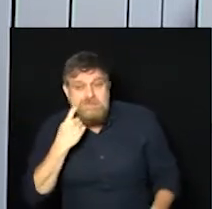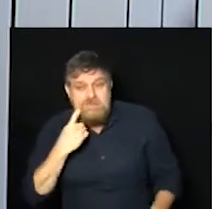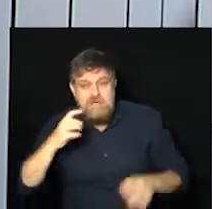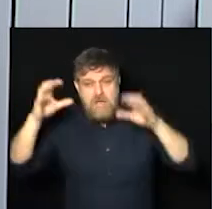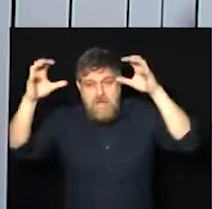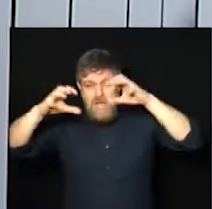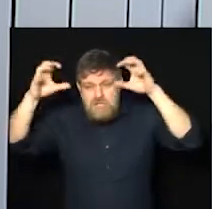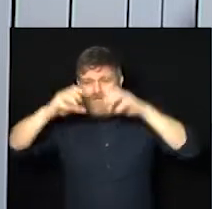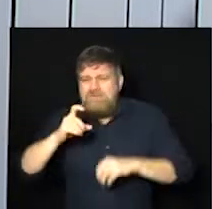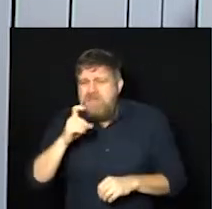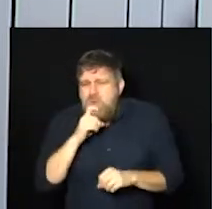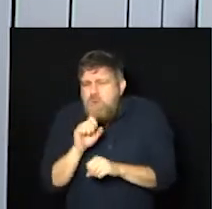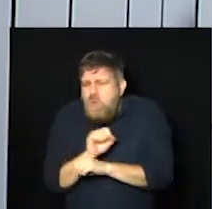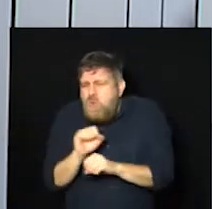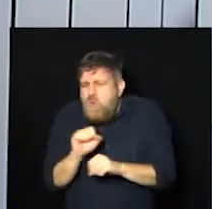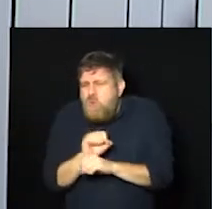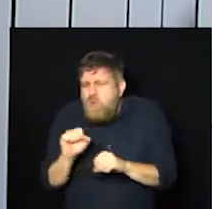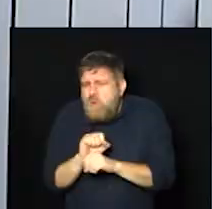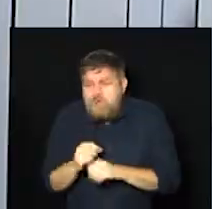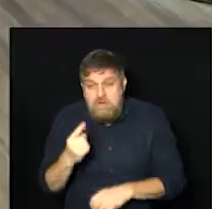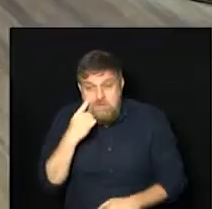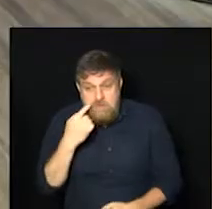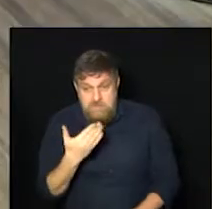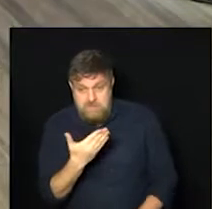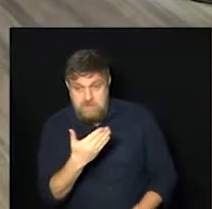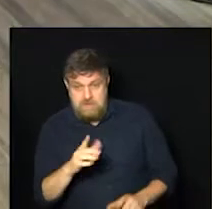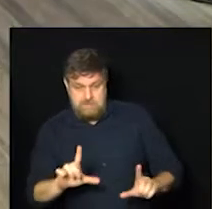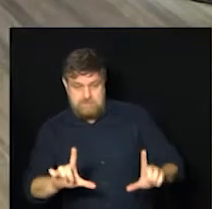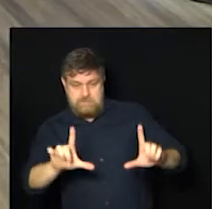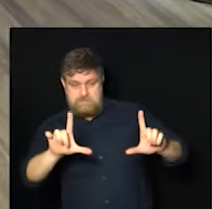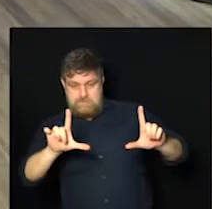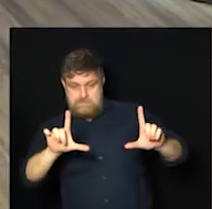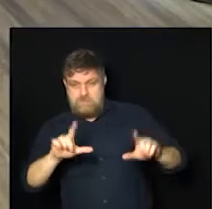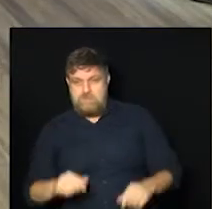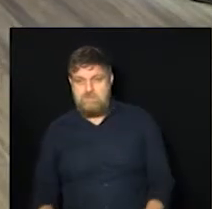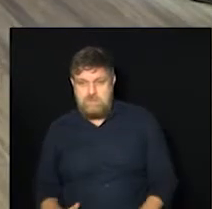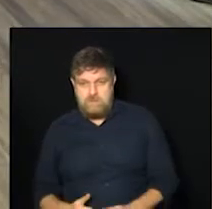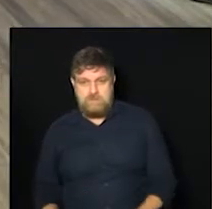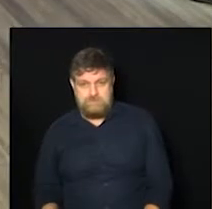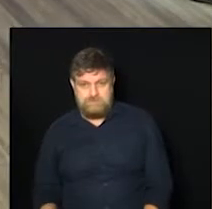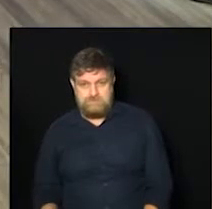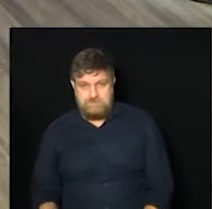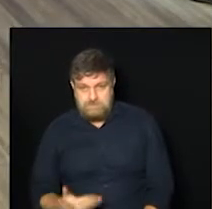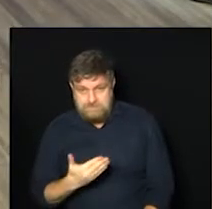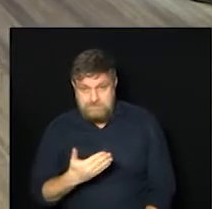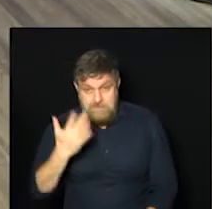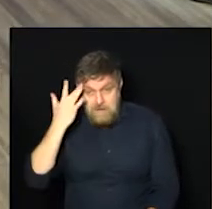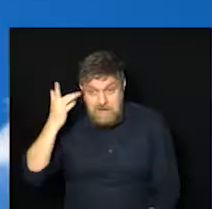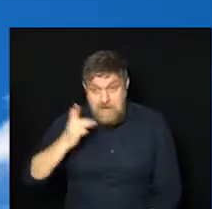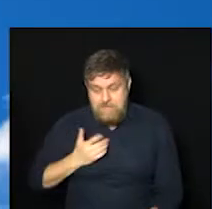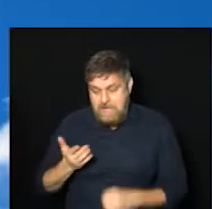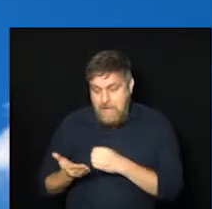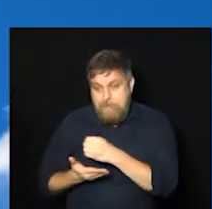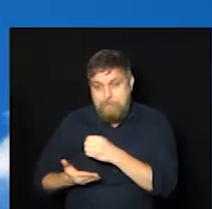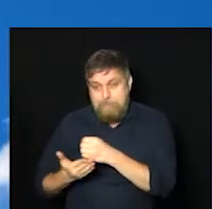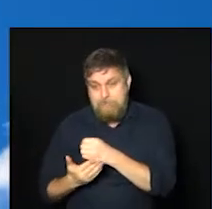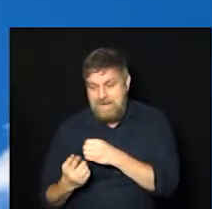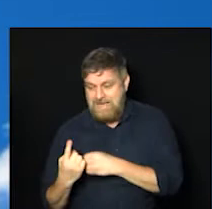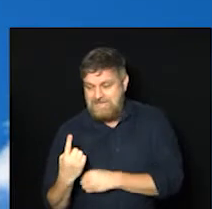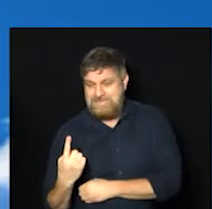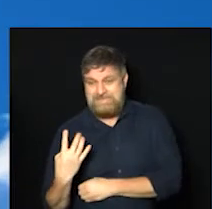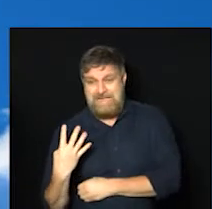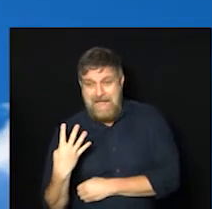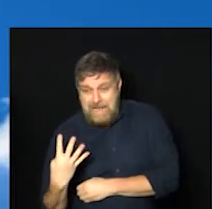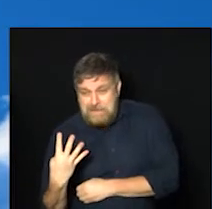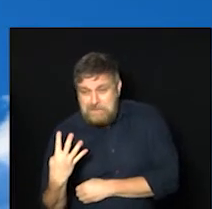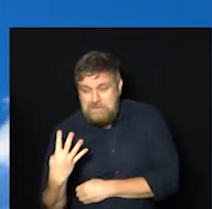e faz muito frio. Vamos às temperaturas para vocês poderem acompanhar. Amanhã, então, na quinta-feira, dia 20,